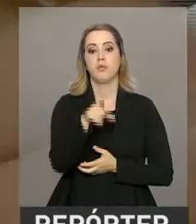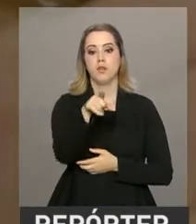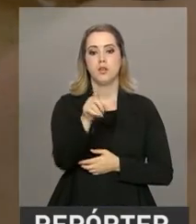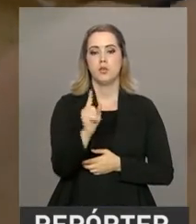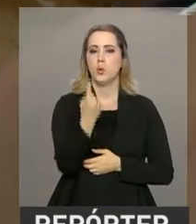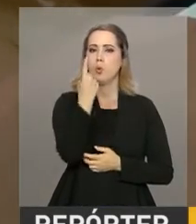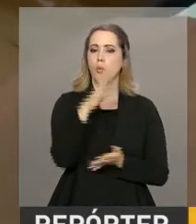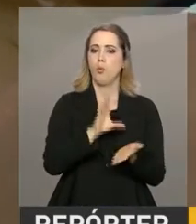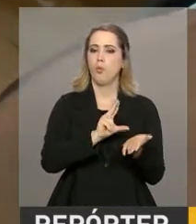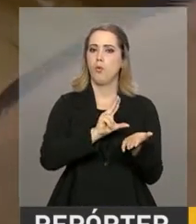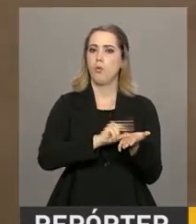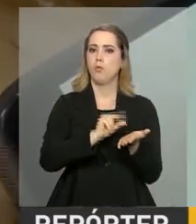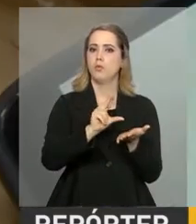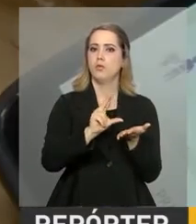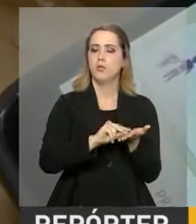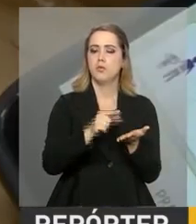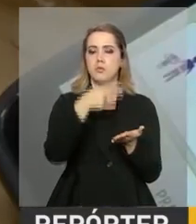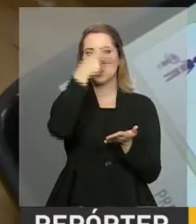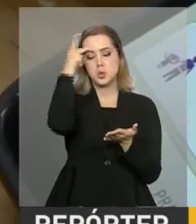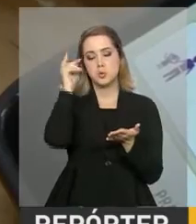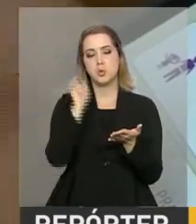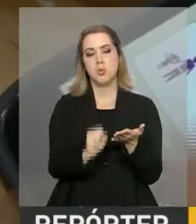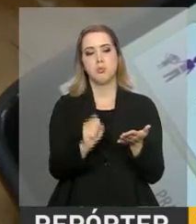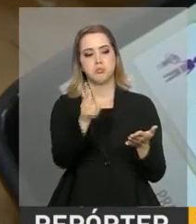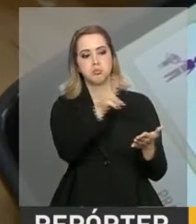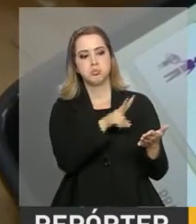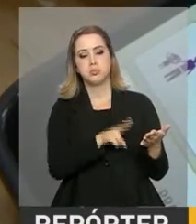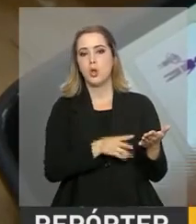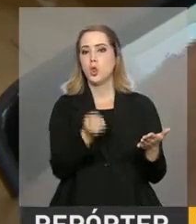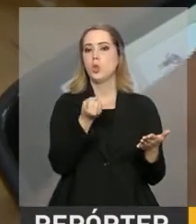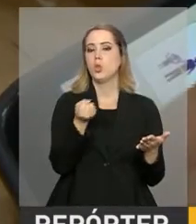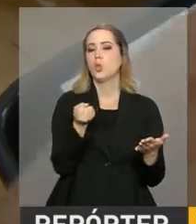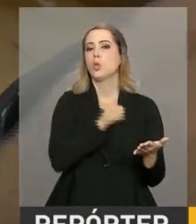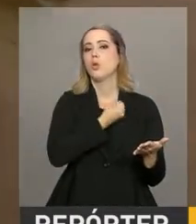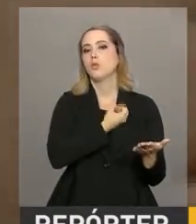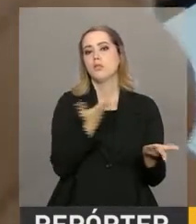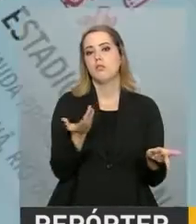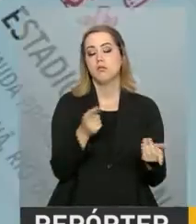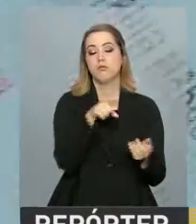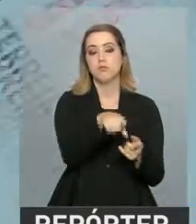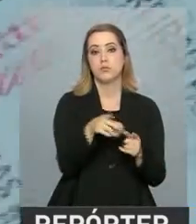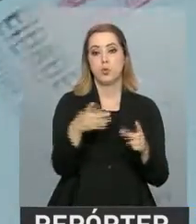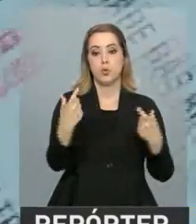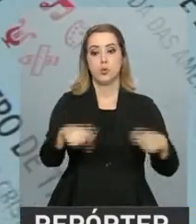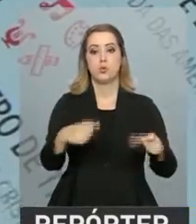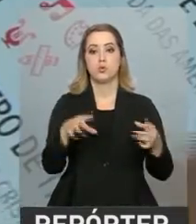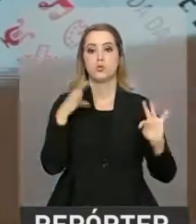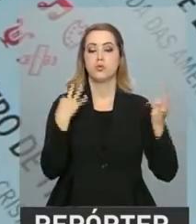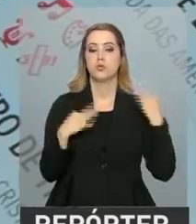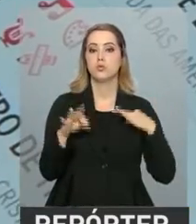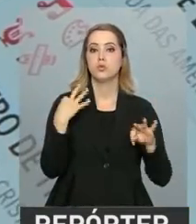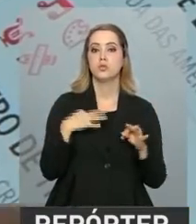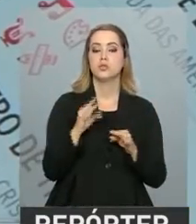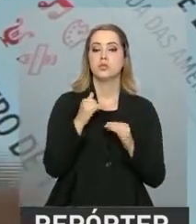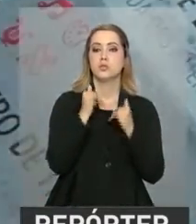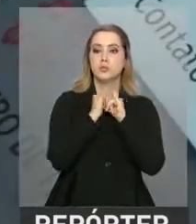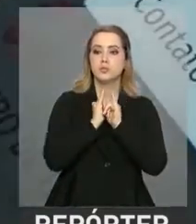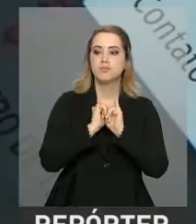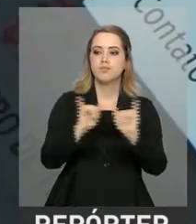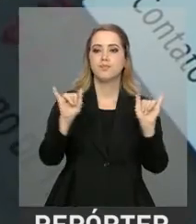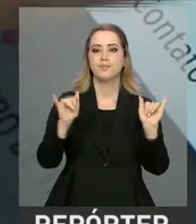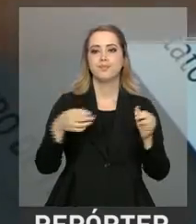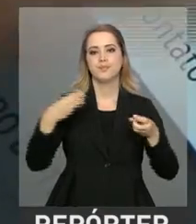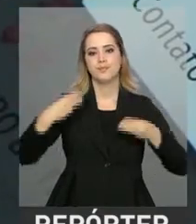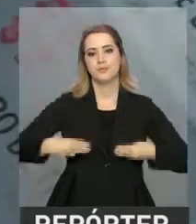Um aplicativo em que o usuário pode avaliar a acessibilidade dos locais turísticos. A ferramenta foi lançada pelo Ministério do Turismo